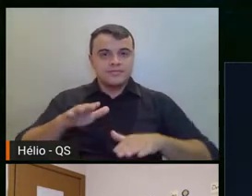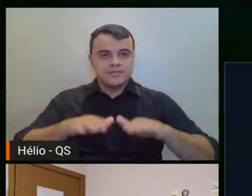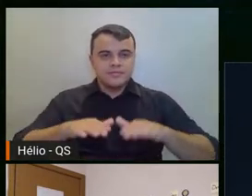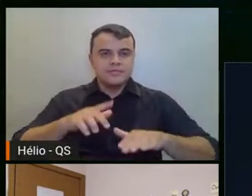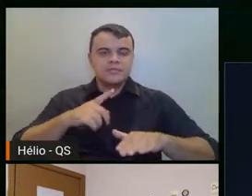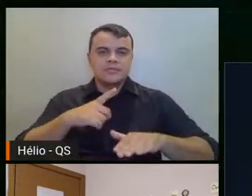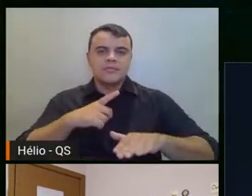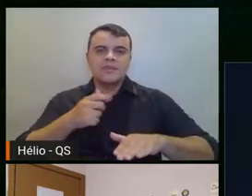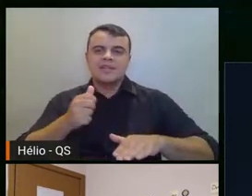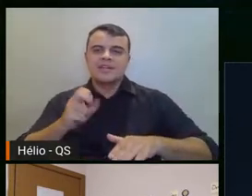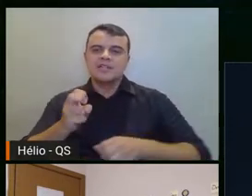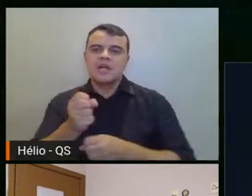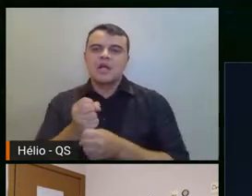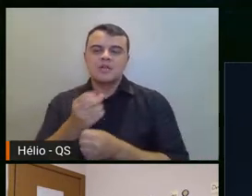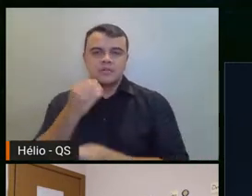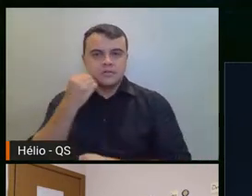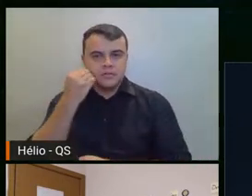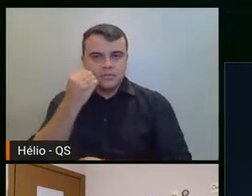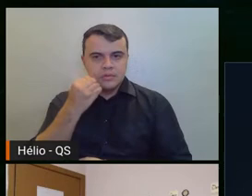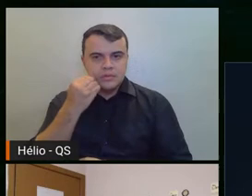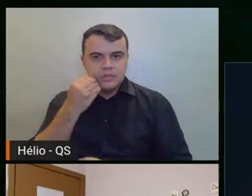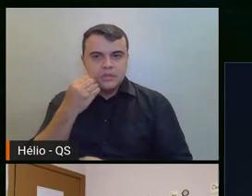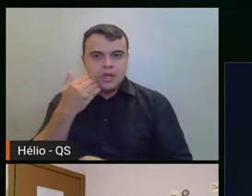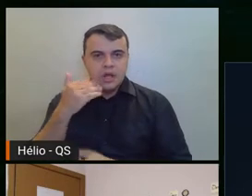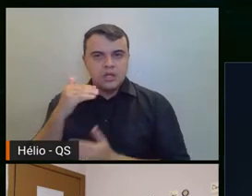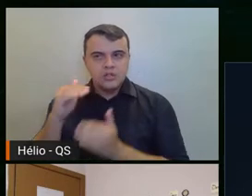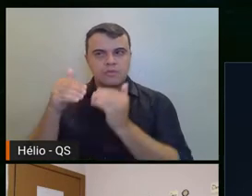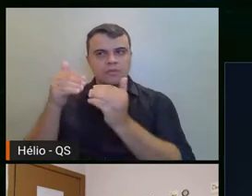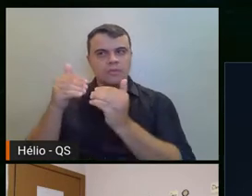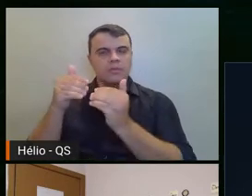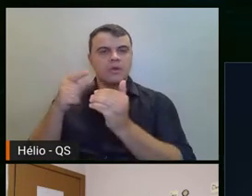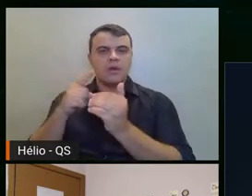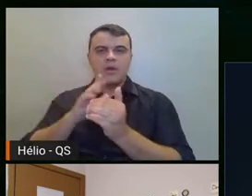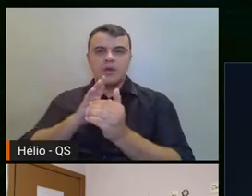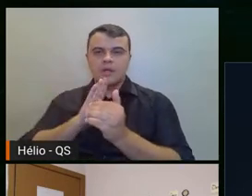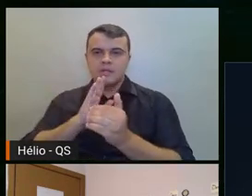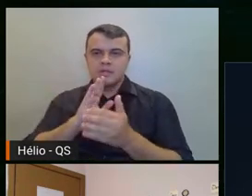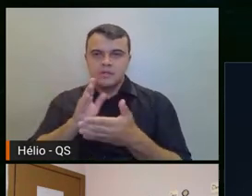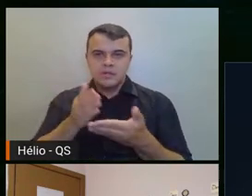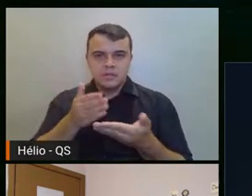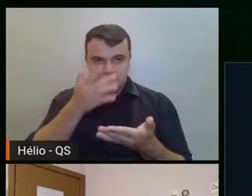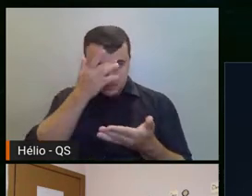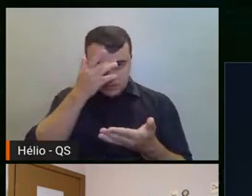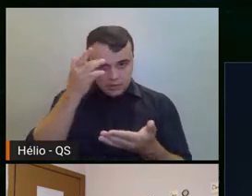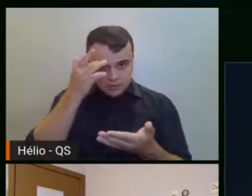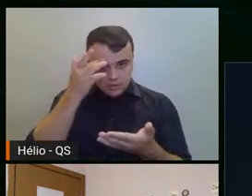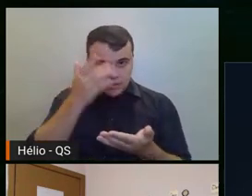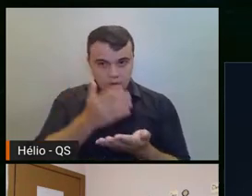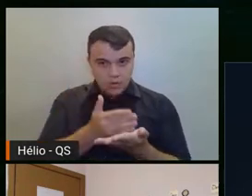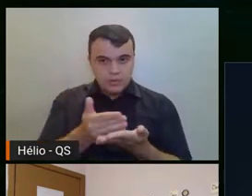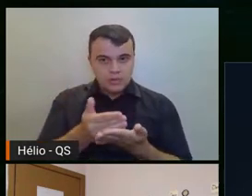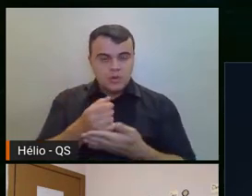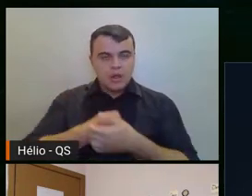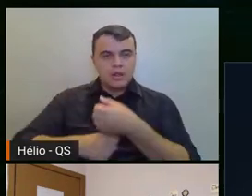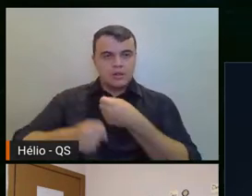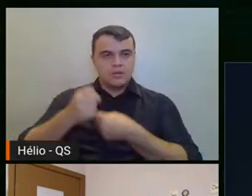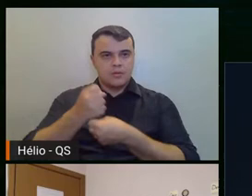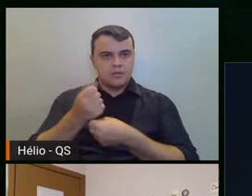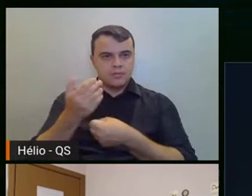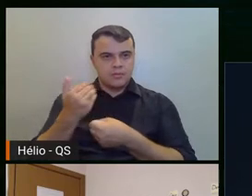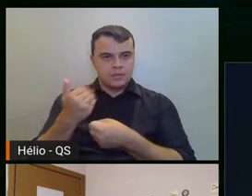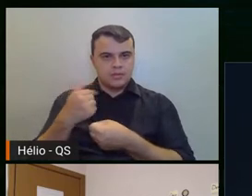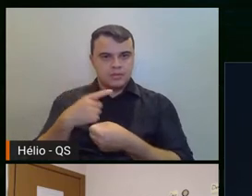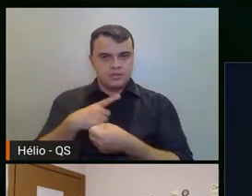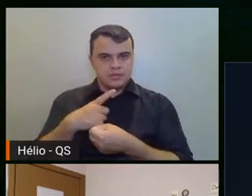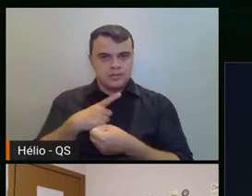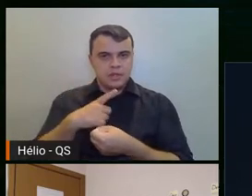lá 15 anos de experiência em desenvolvimento Mas você conhece alguma pessoa que começou ano passado em uma